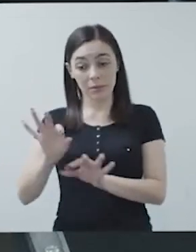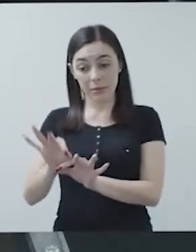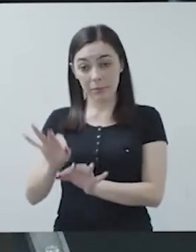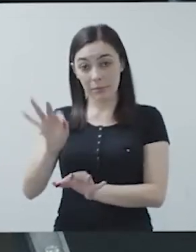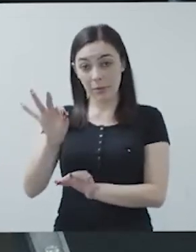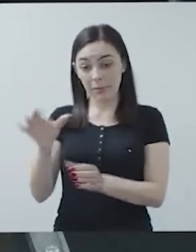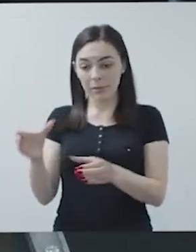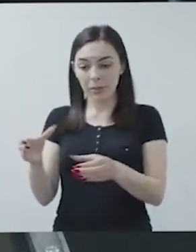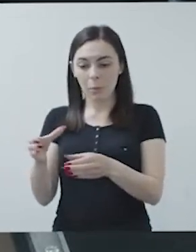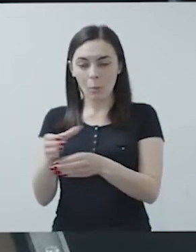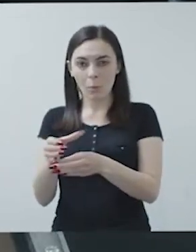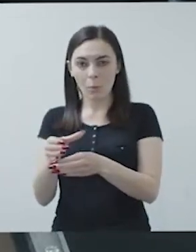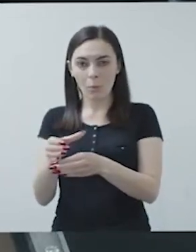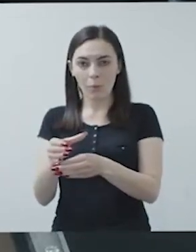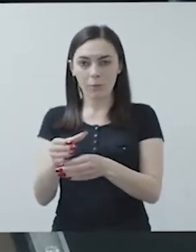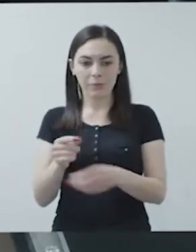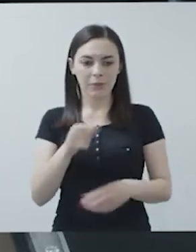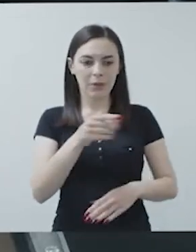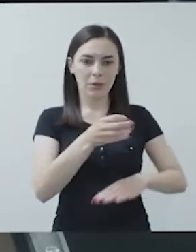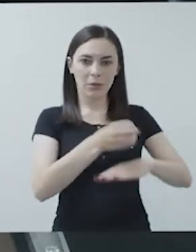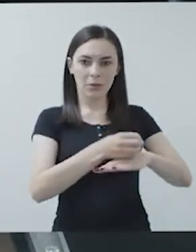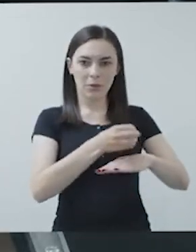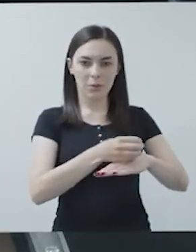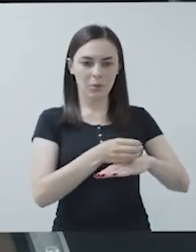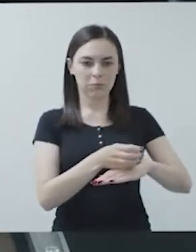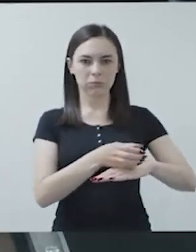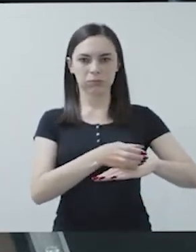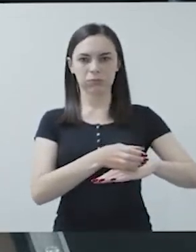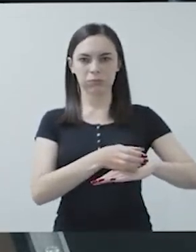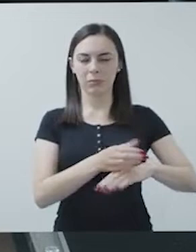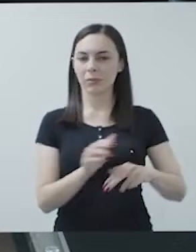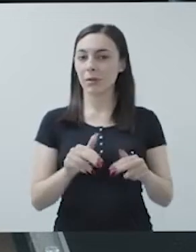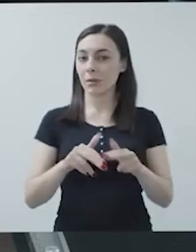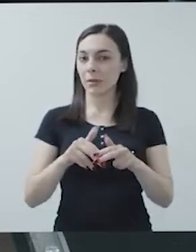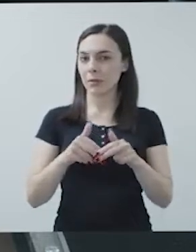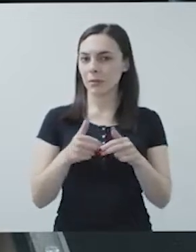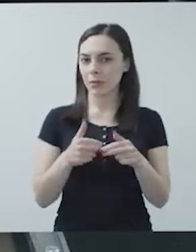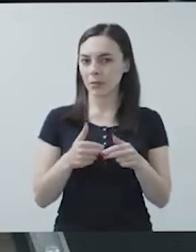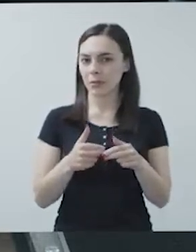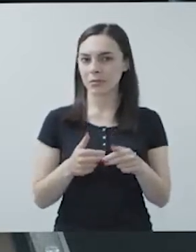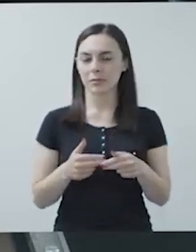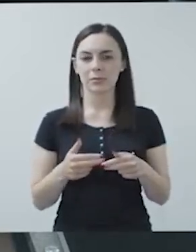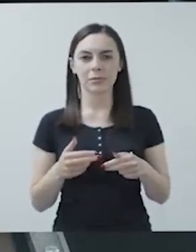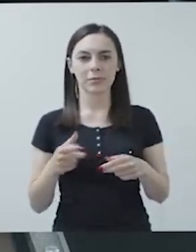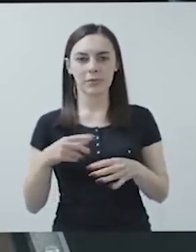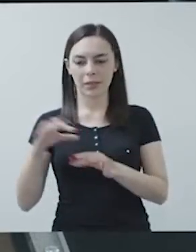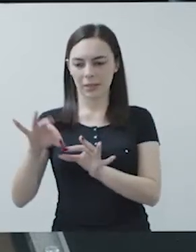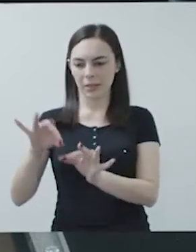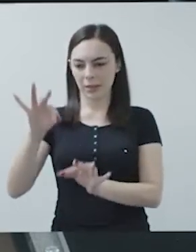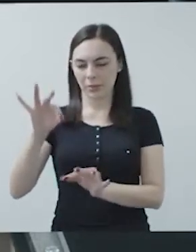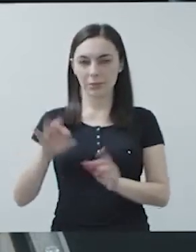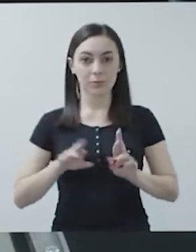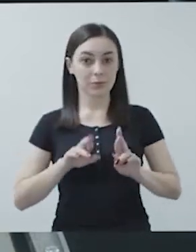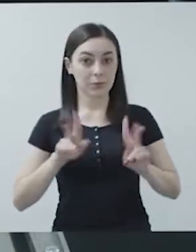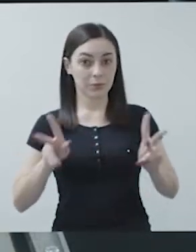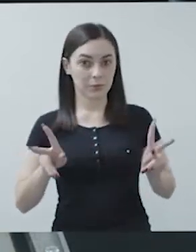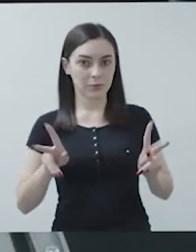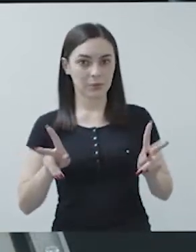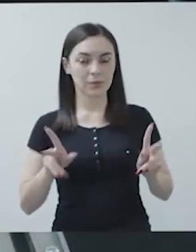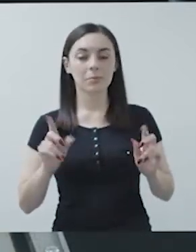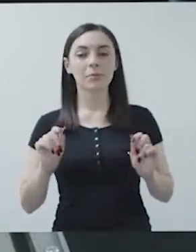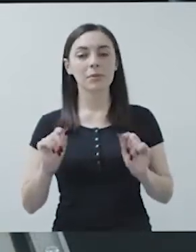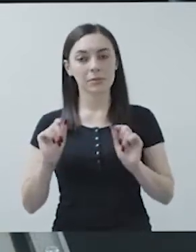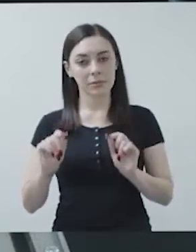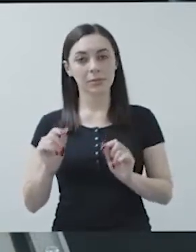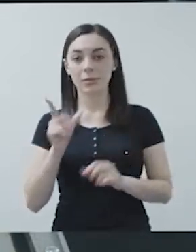é estreita. E o copo, ele é mais largo. Por isso, mesmo eles não tendo a mesma altura, coube todo o